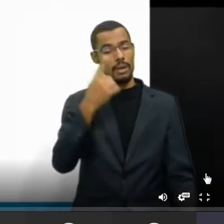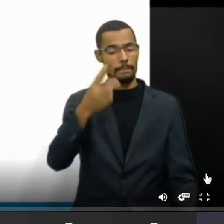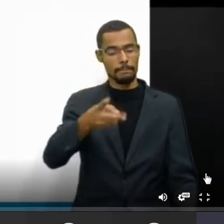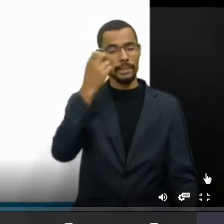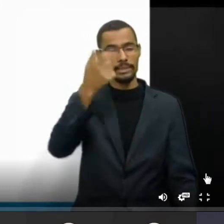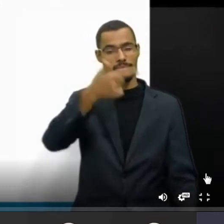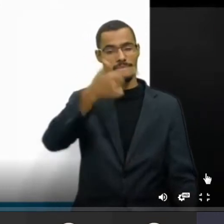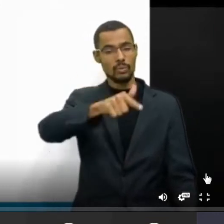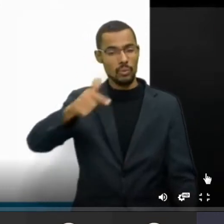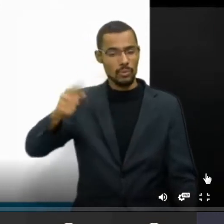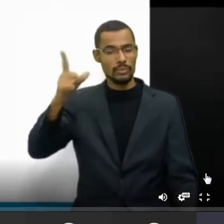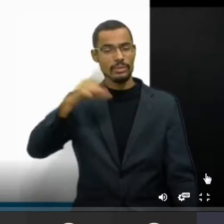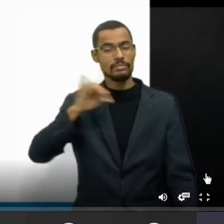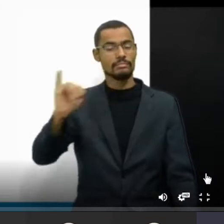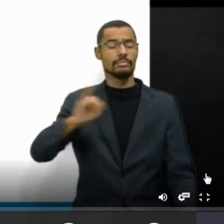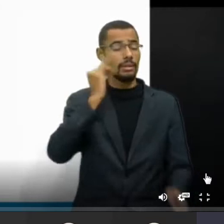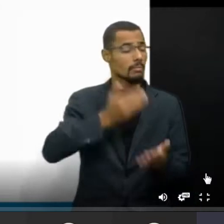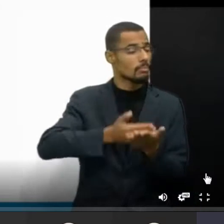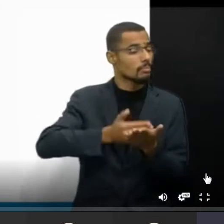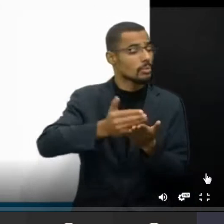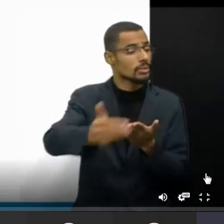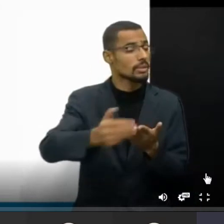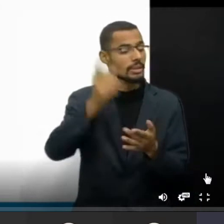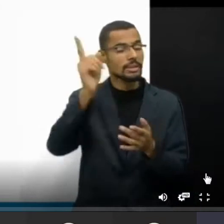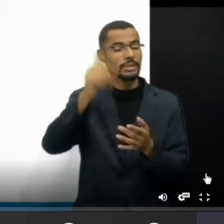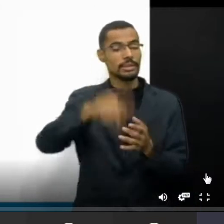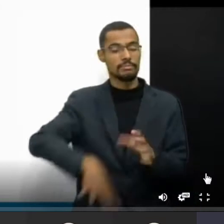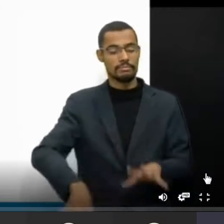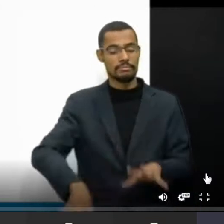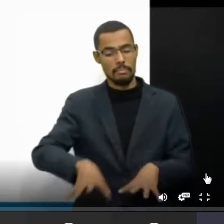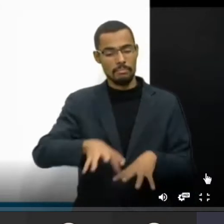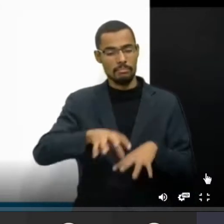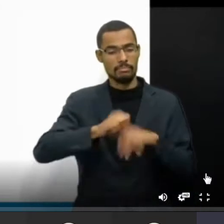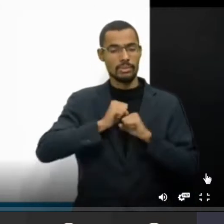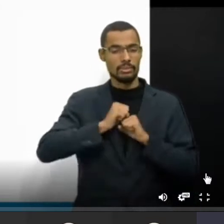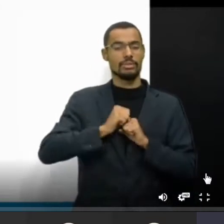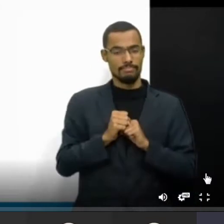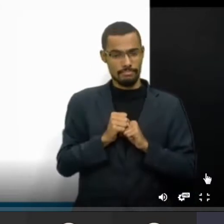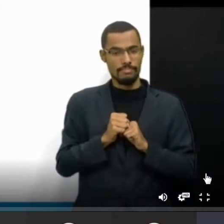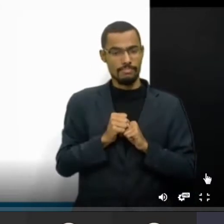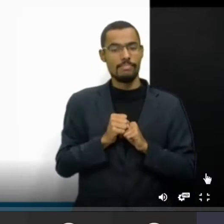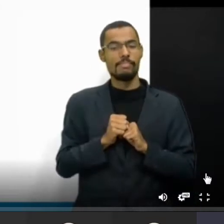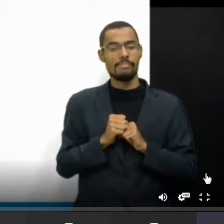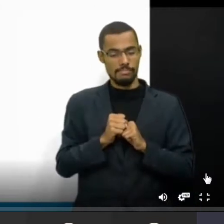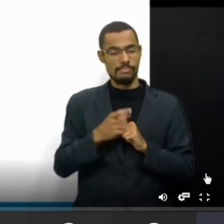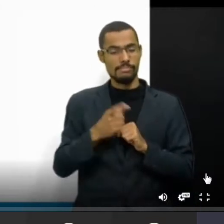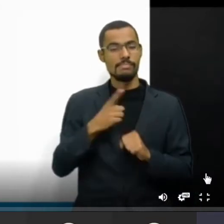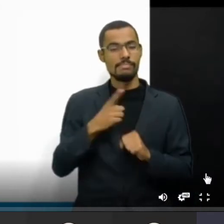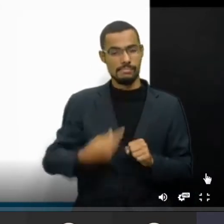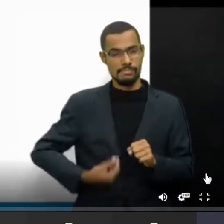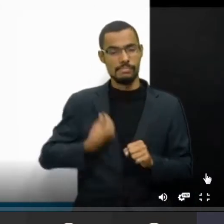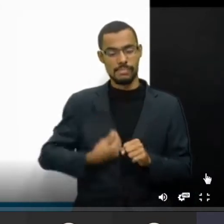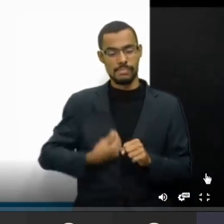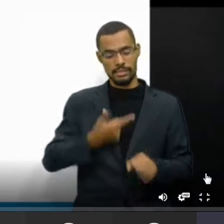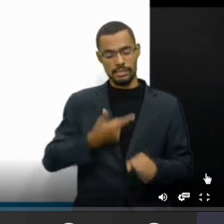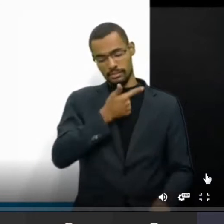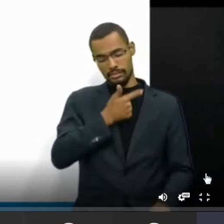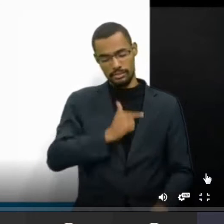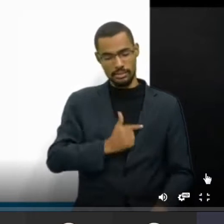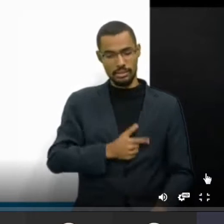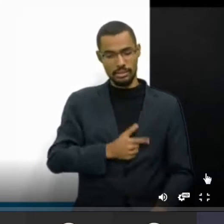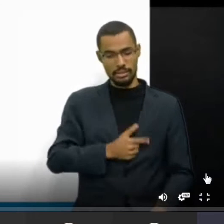outras 2 partes onde inicia o processo de absorção dos nutrientes que estão presentes, então, no intestino